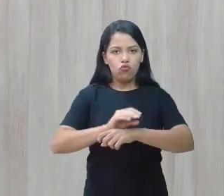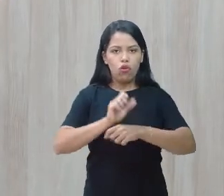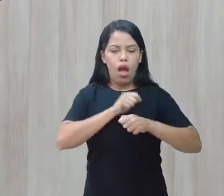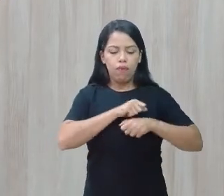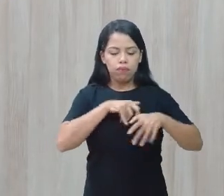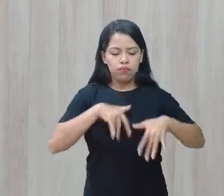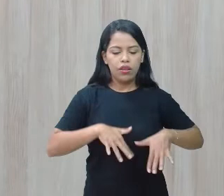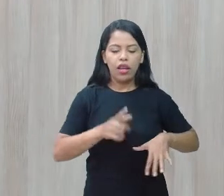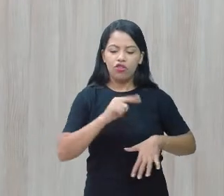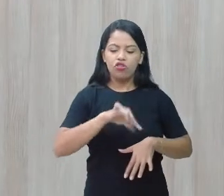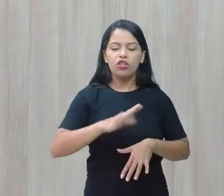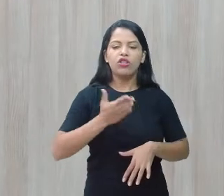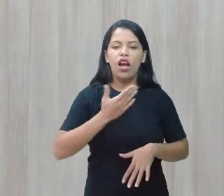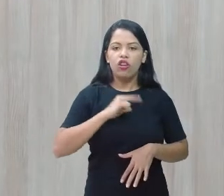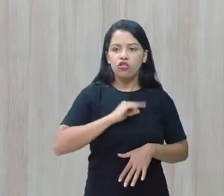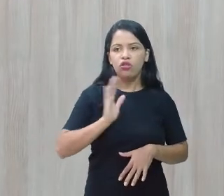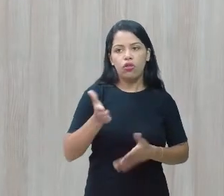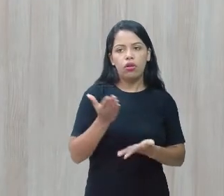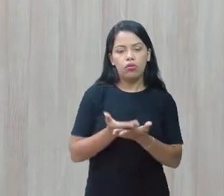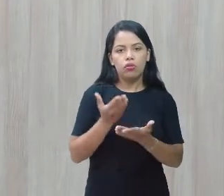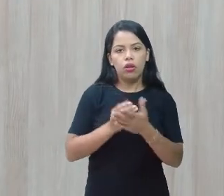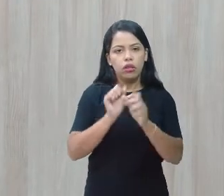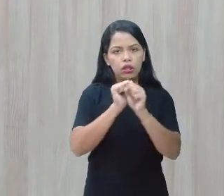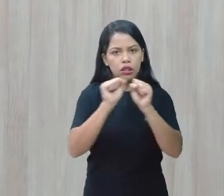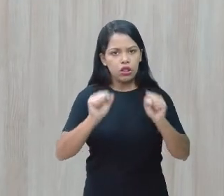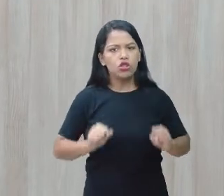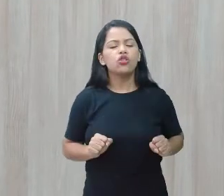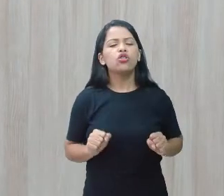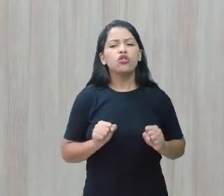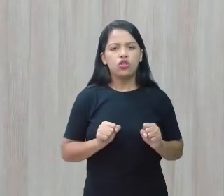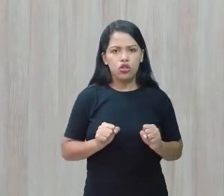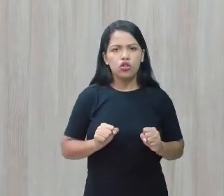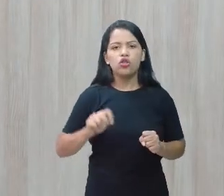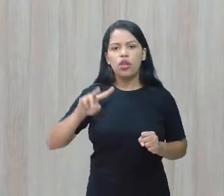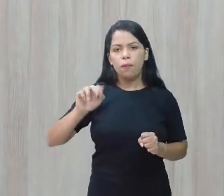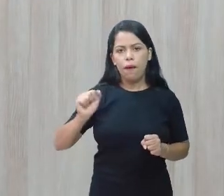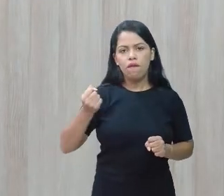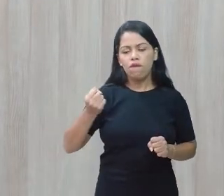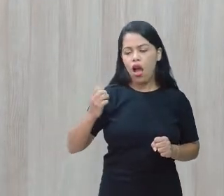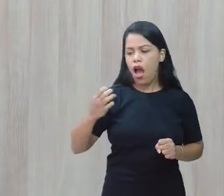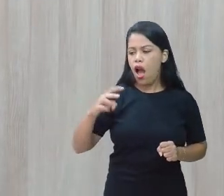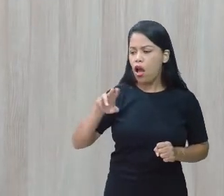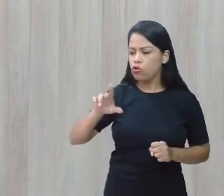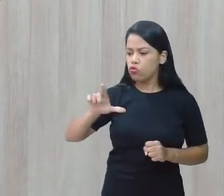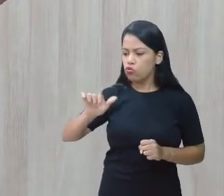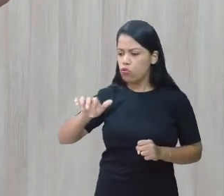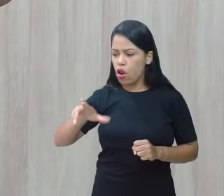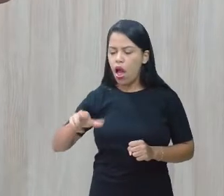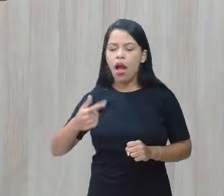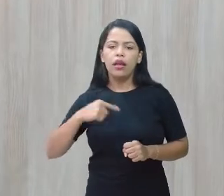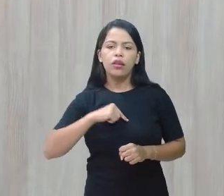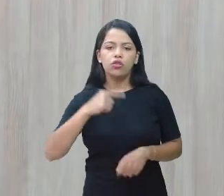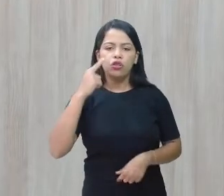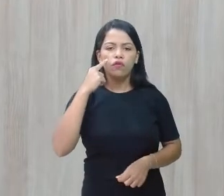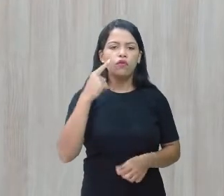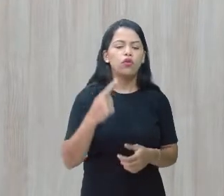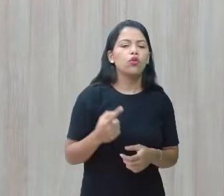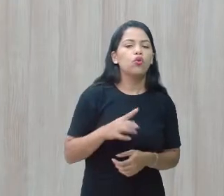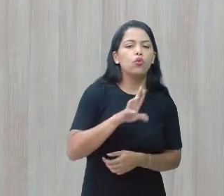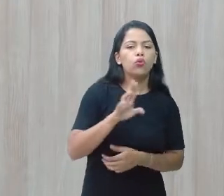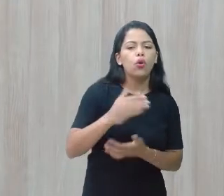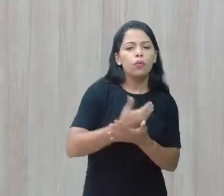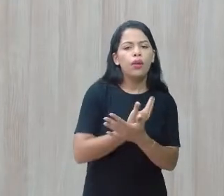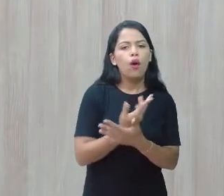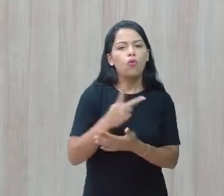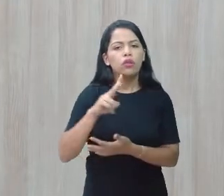já estudamos. O sistema vascular que nós estudamos no encontro passado, onde vimos o nome de alguns